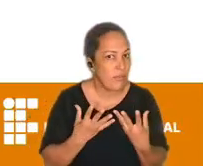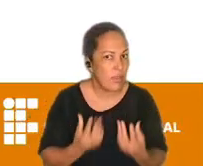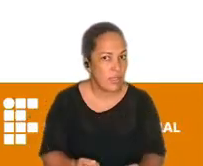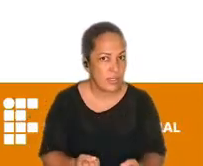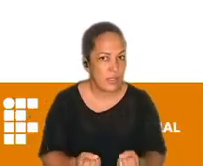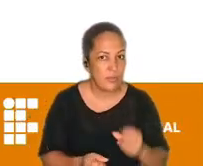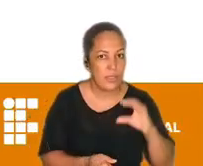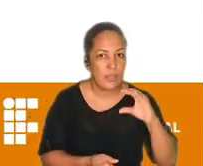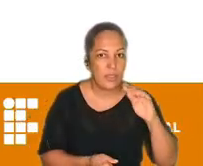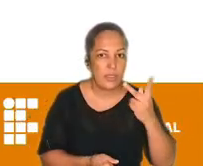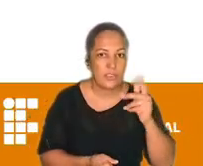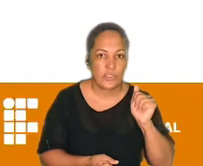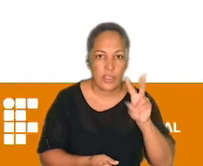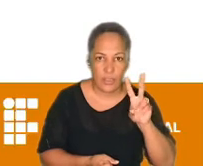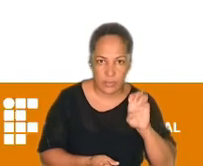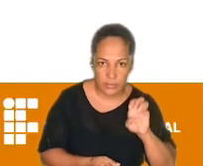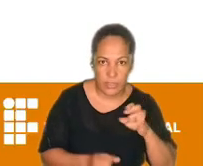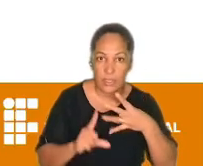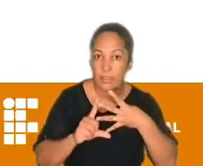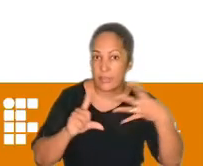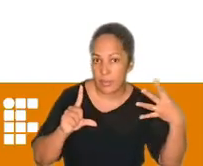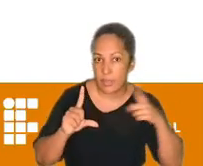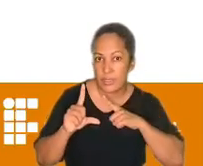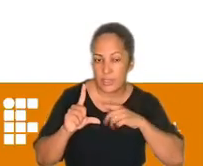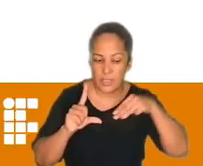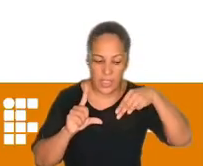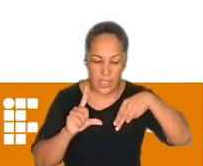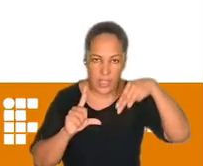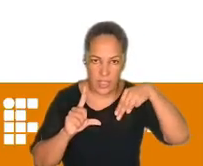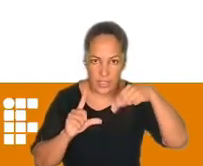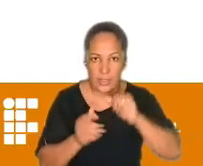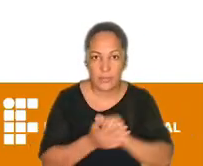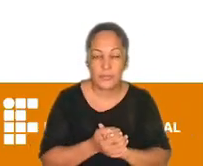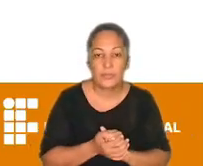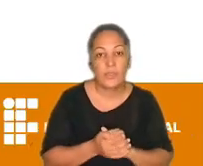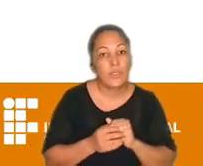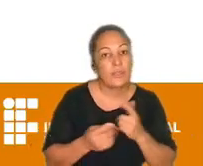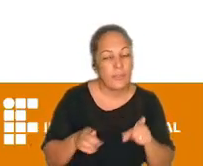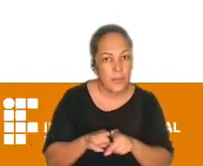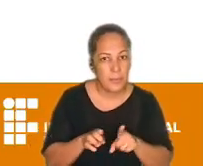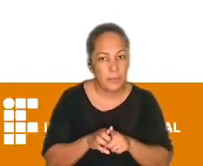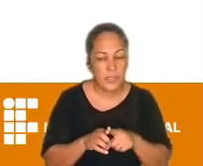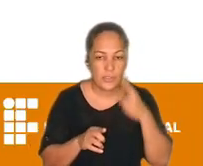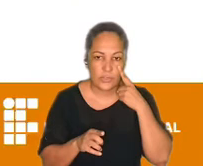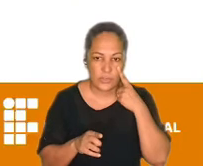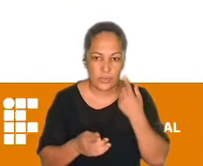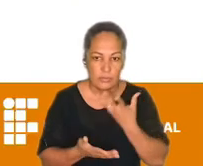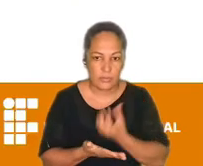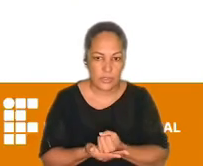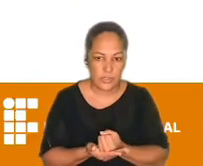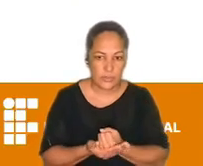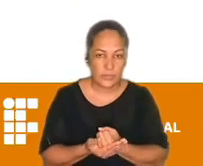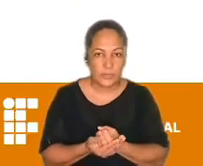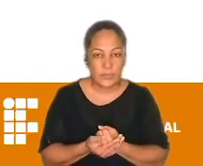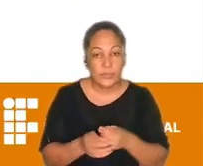chave é a tabela que está com n, então é a tabela funcionário. Logo, deixa eu baixar aqui minha carinha. Logo,